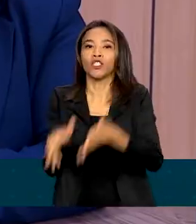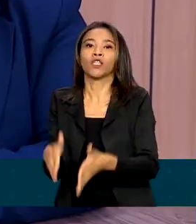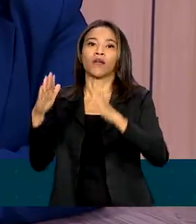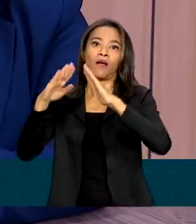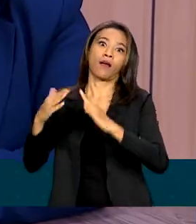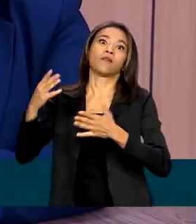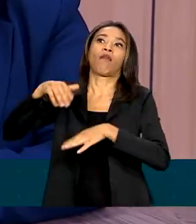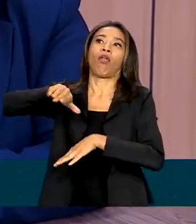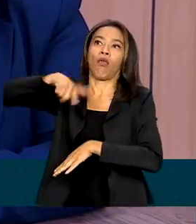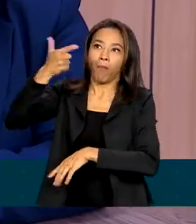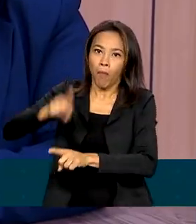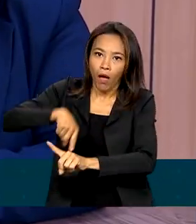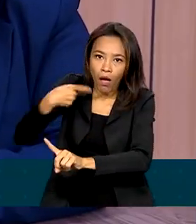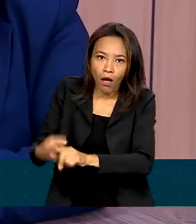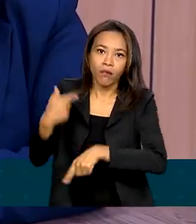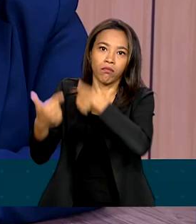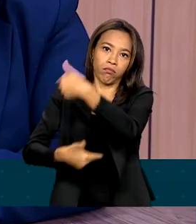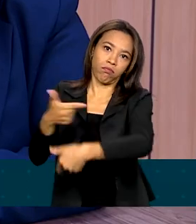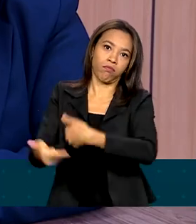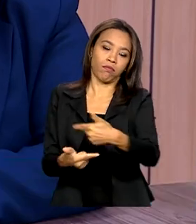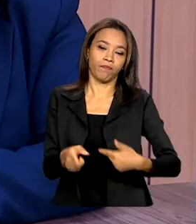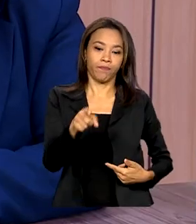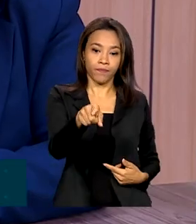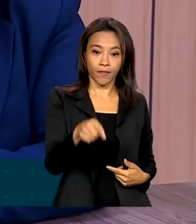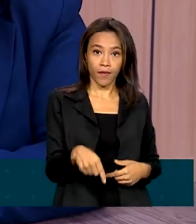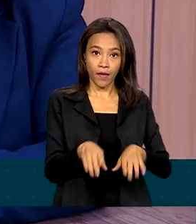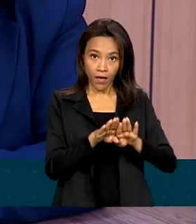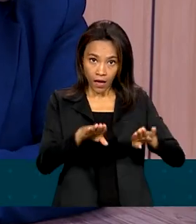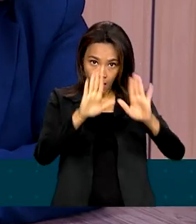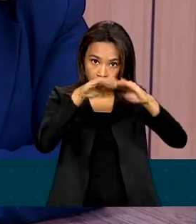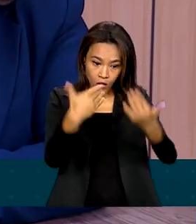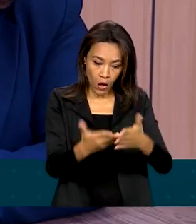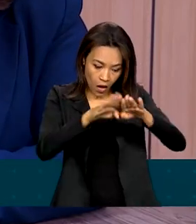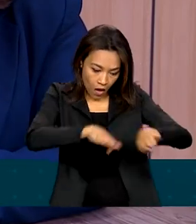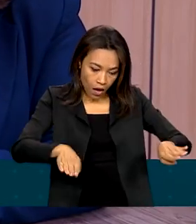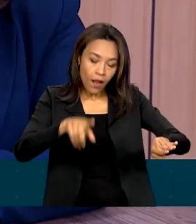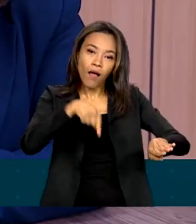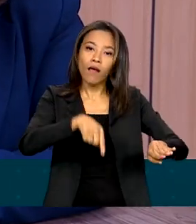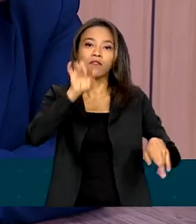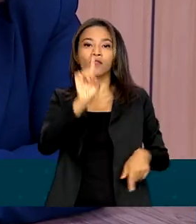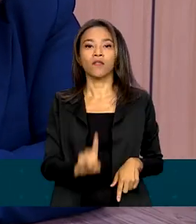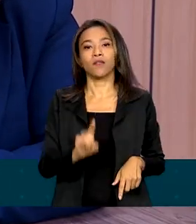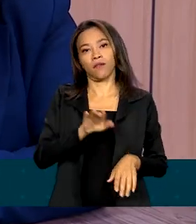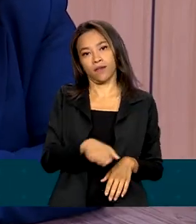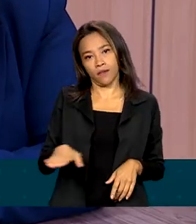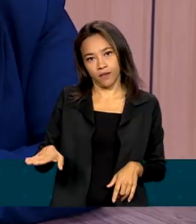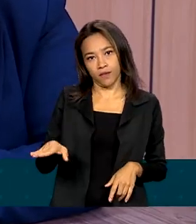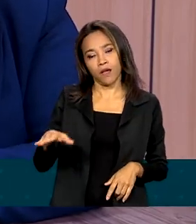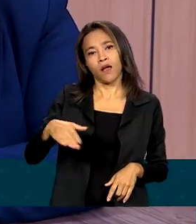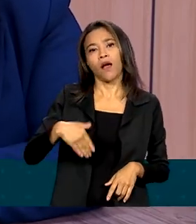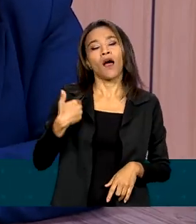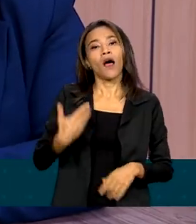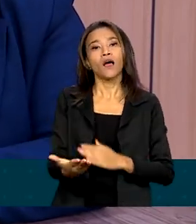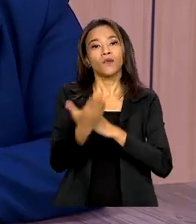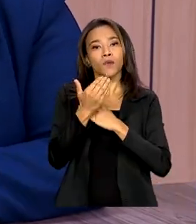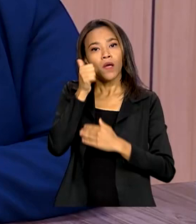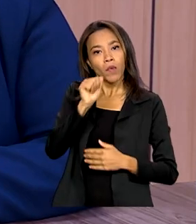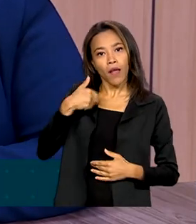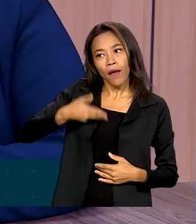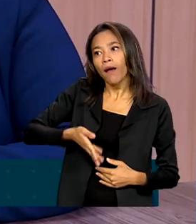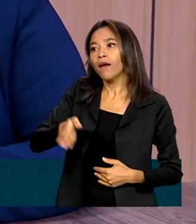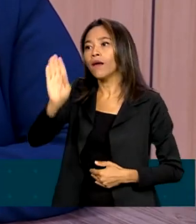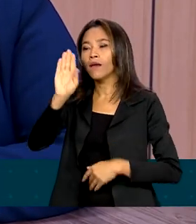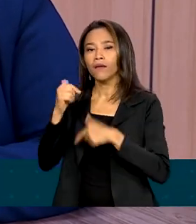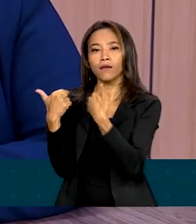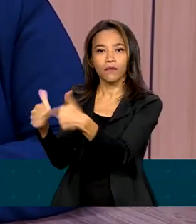A creche e a escola é um direito à criança, que ajuda e possibilita a mulher a ir para o mercado de trabalho. Mas também